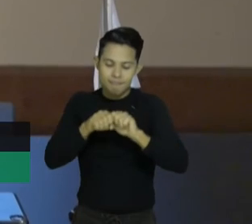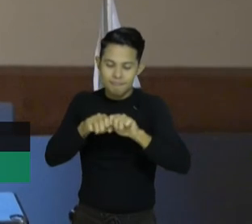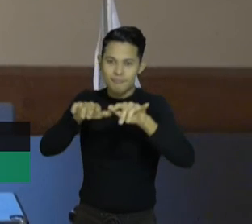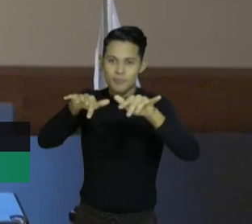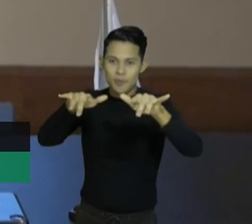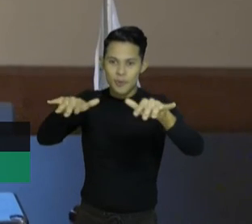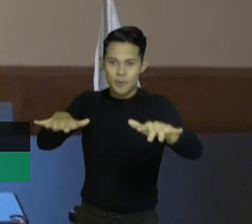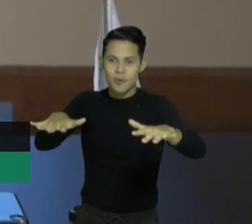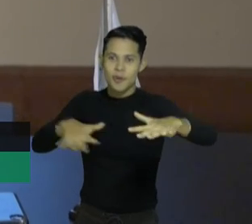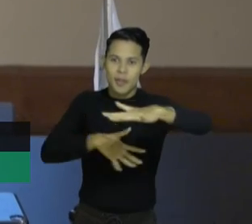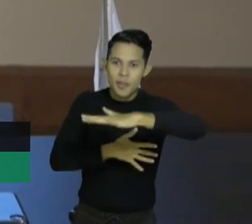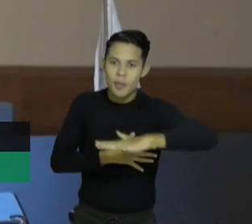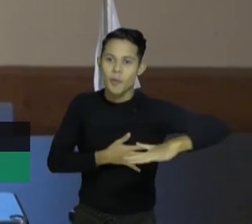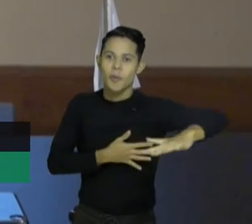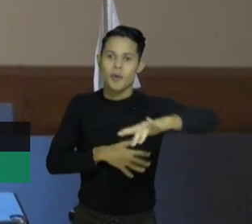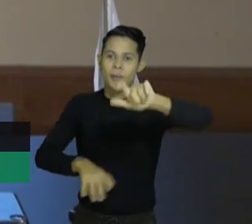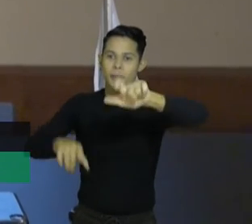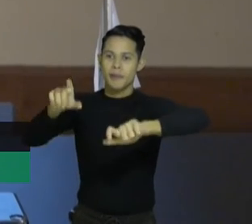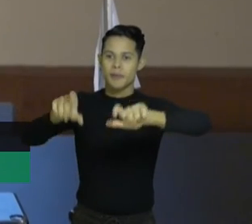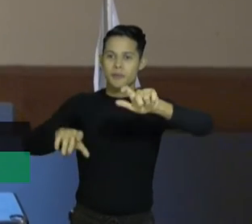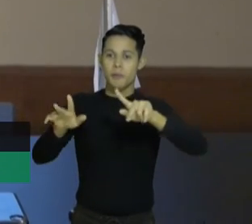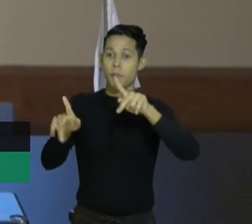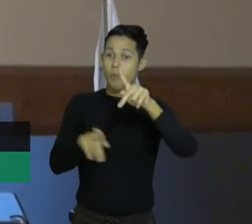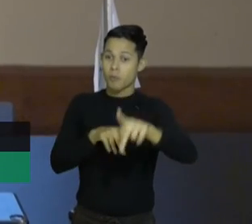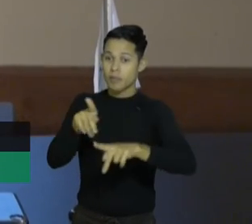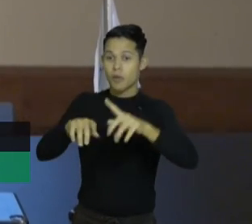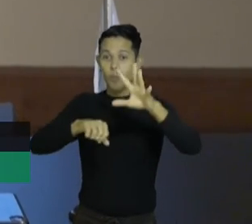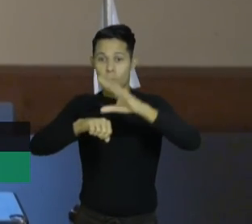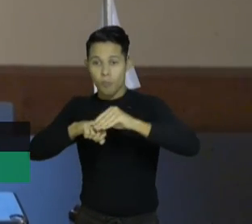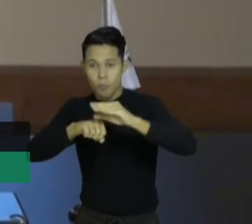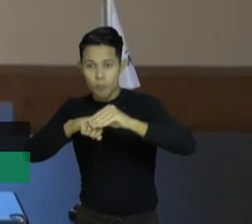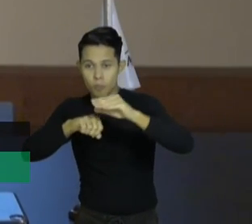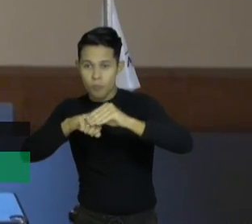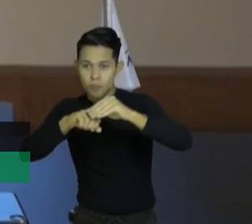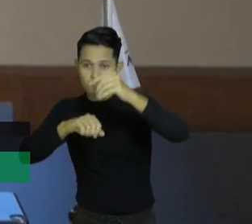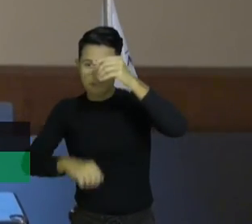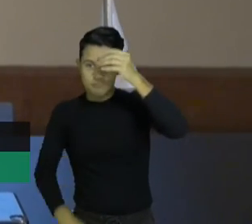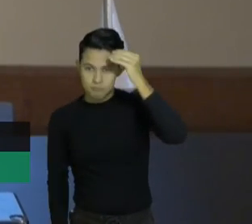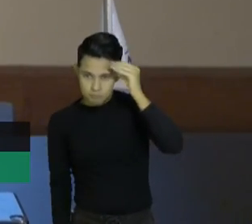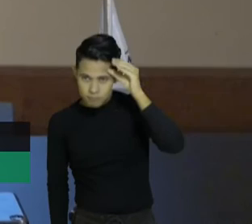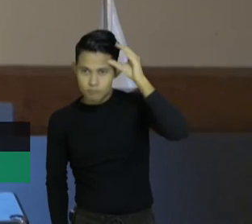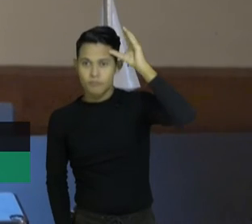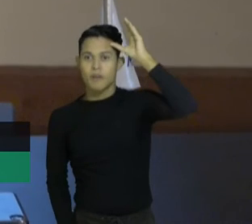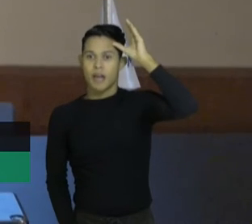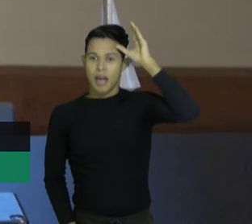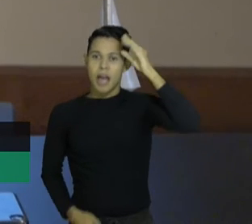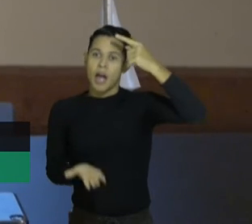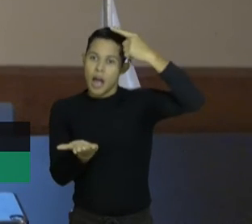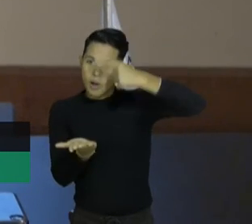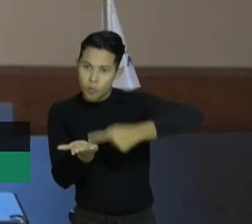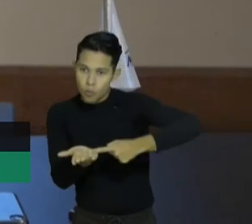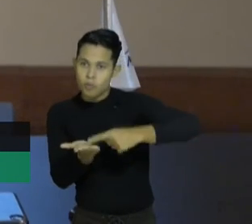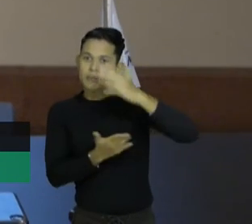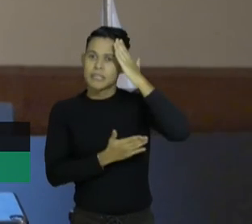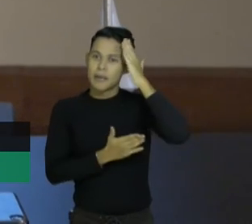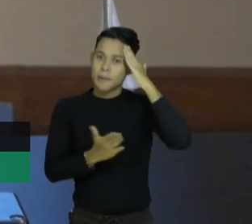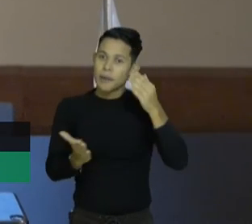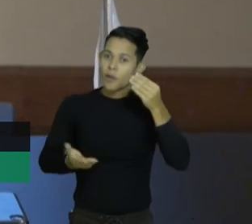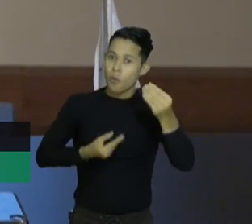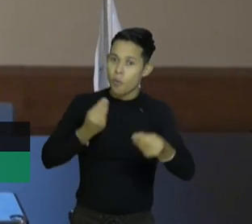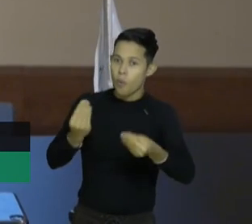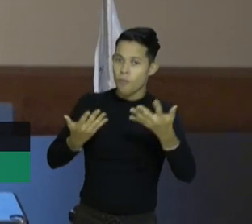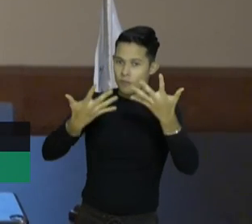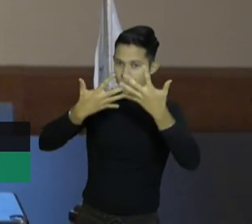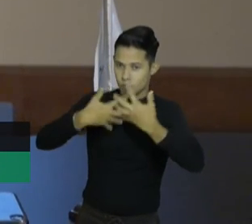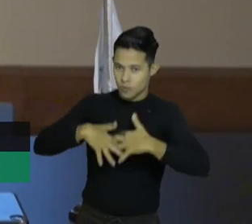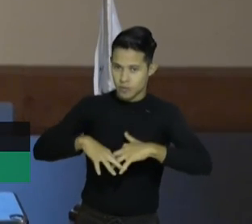conhecimento a respeito daquilo que se pretende firmar nesse acordo eh e por outro lado também